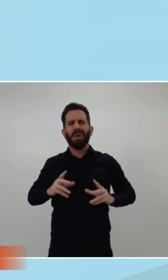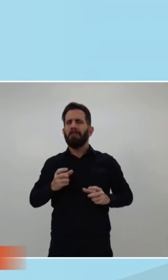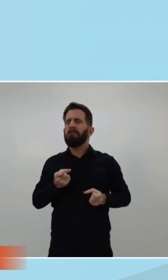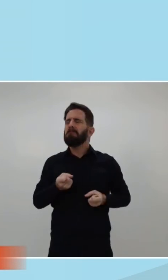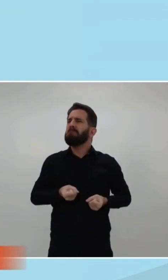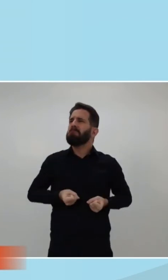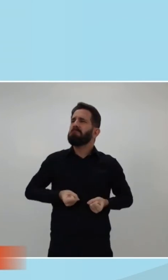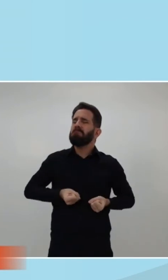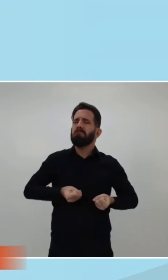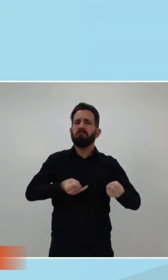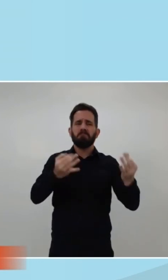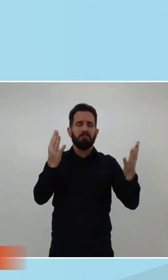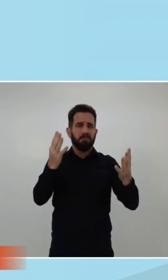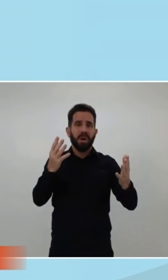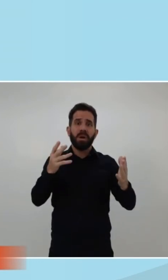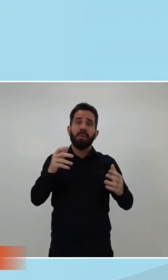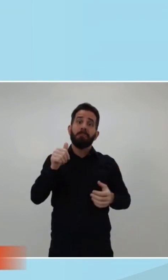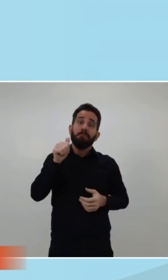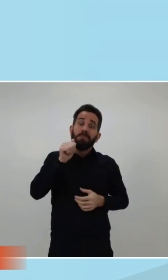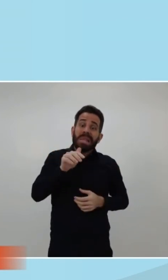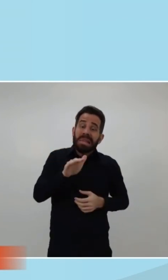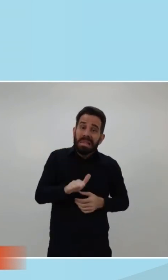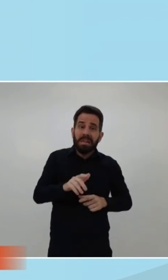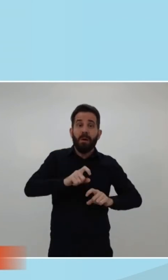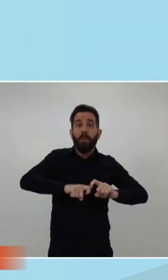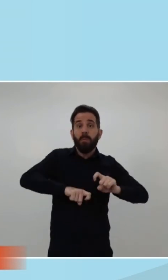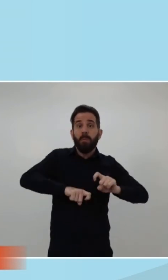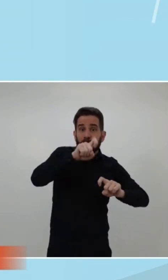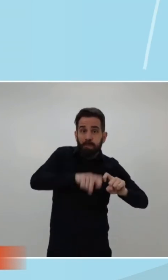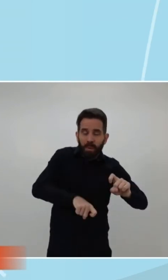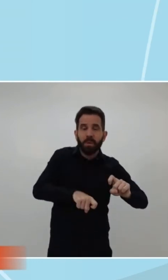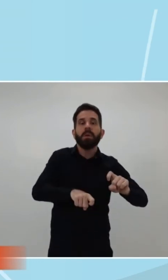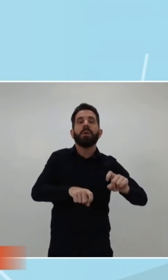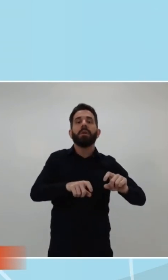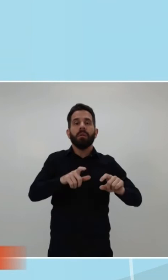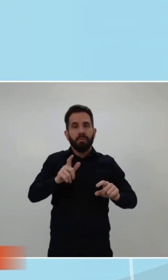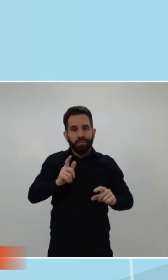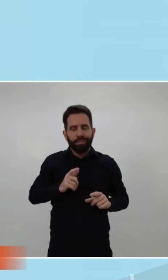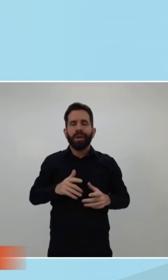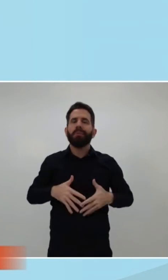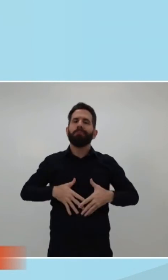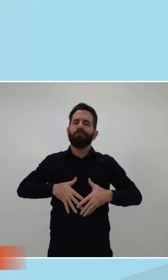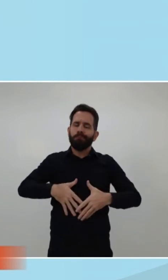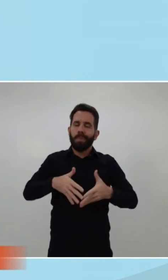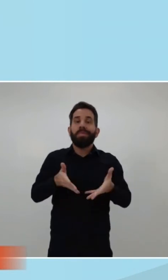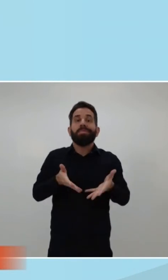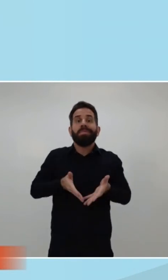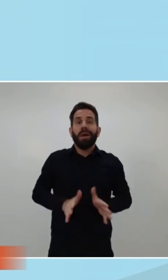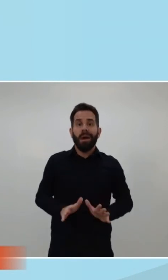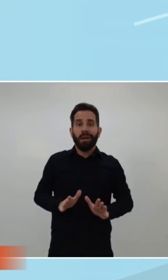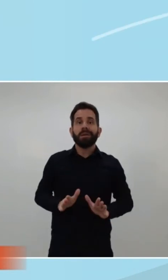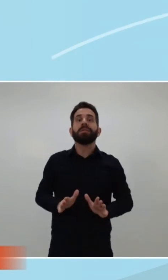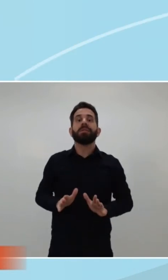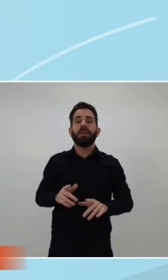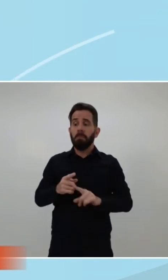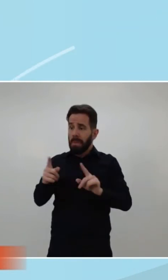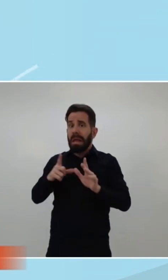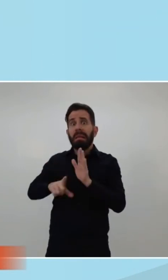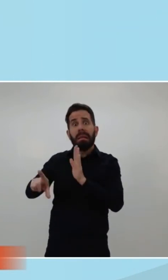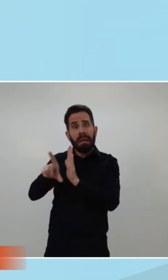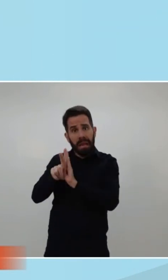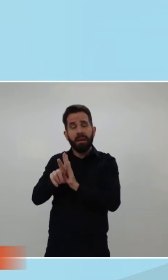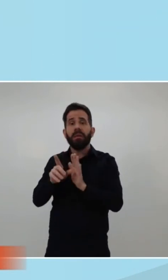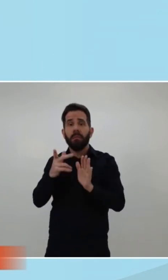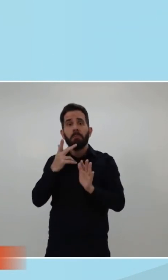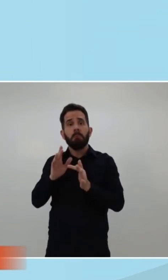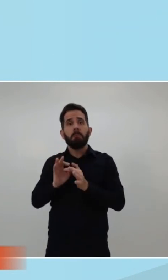a crianças, mesmo com direito ao aborto legal. Somente no ano passado, mais de 17 mil garotas de até 14